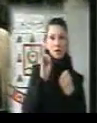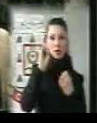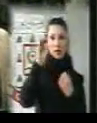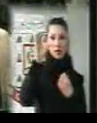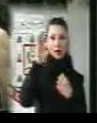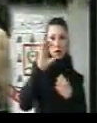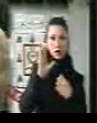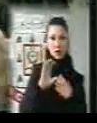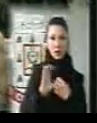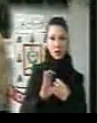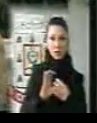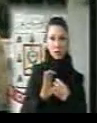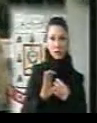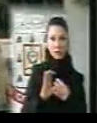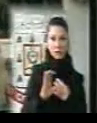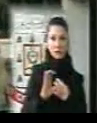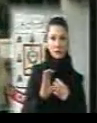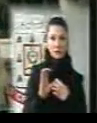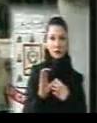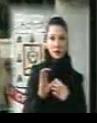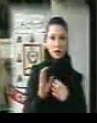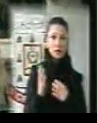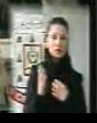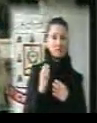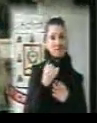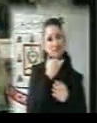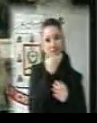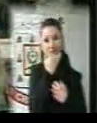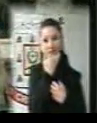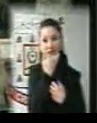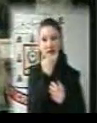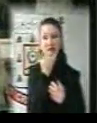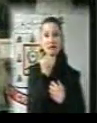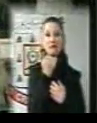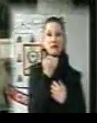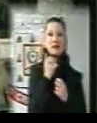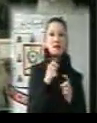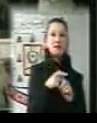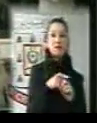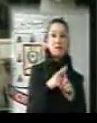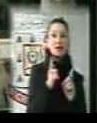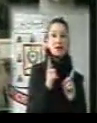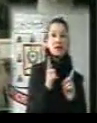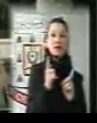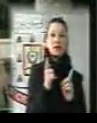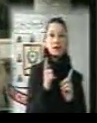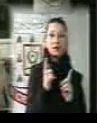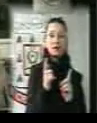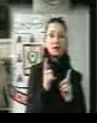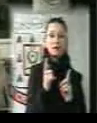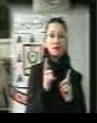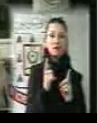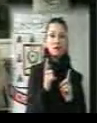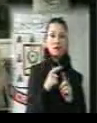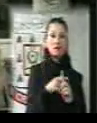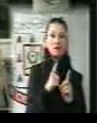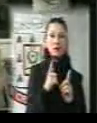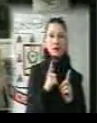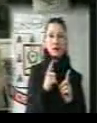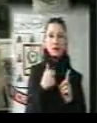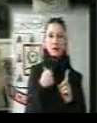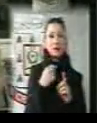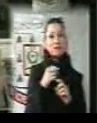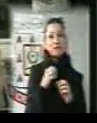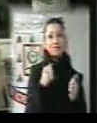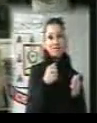Vereador, infelizmente, com a nossa estrutura, o senhor vai ter que me perdoar. Tá, presidente da Câmara Municipal de Sara, e Sara também tem um impacto com a obra